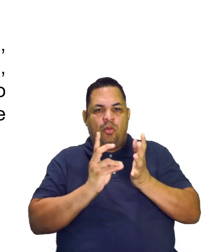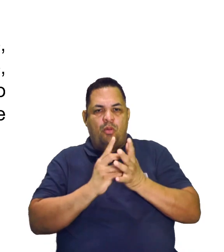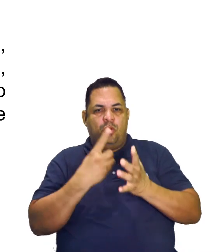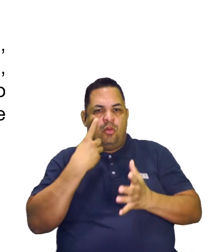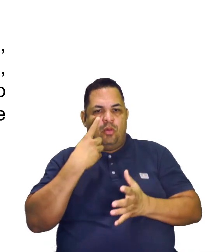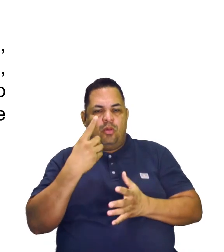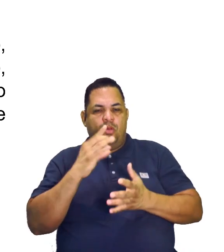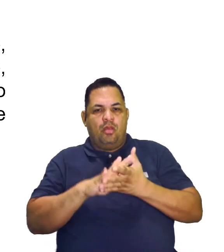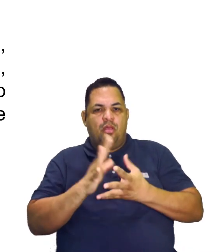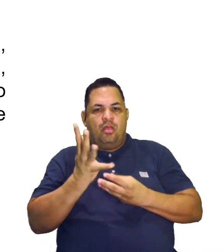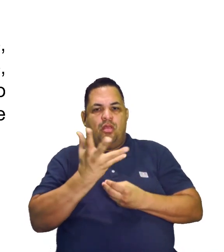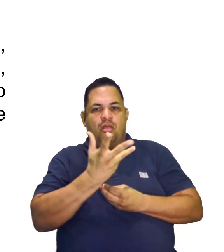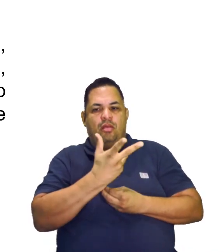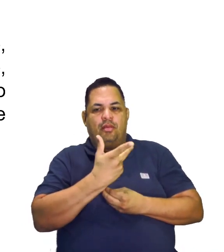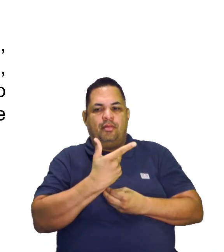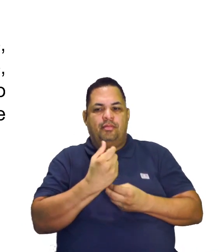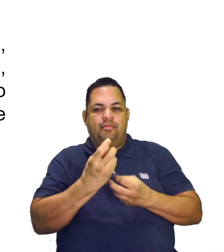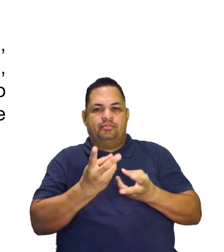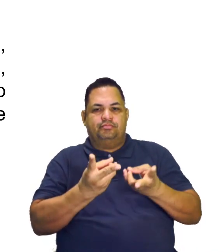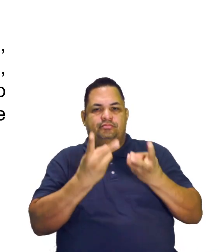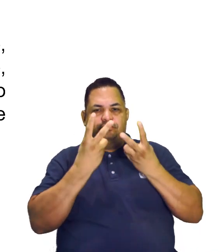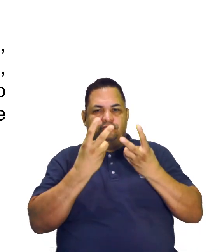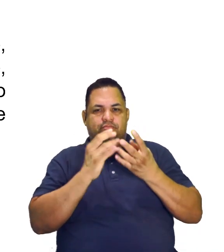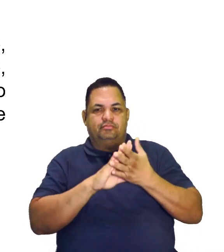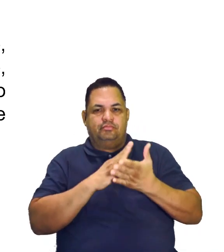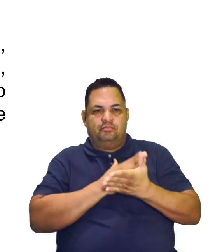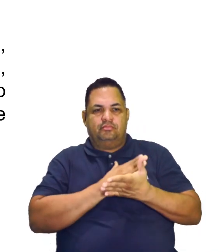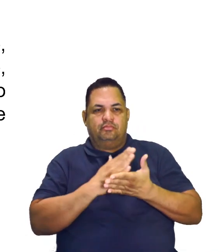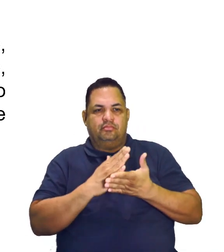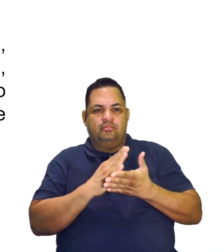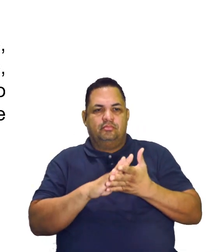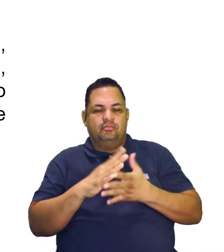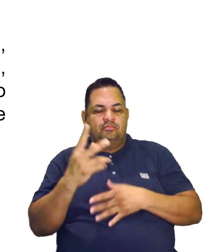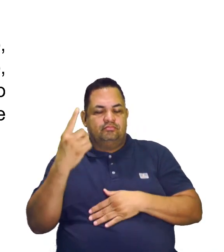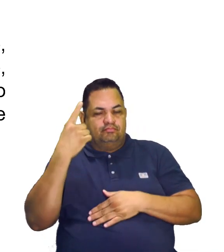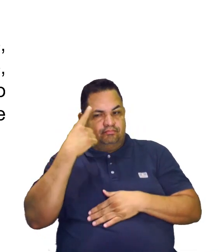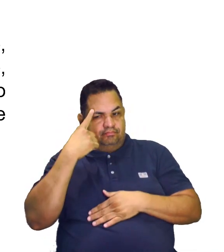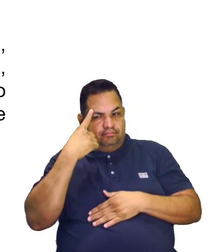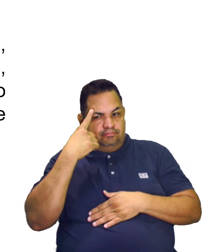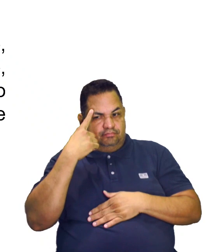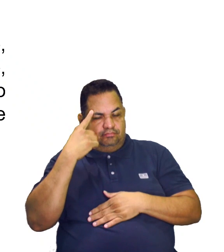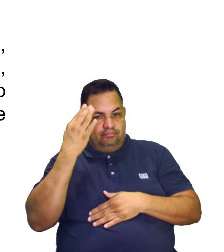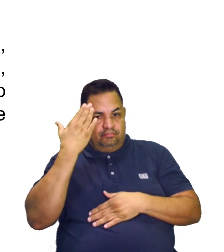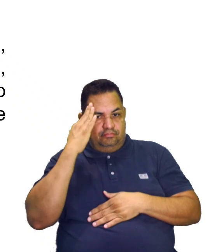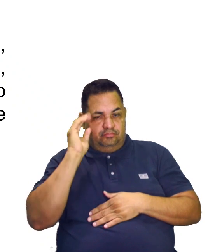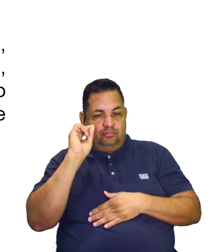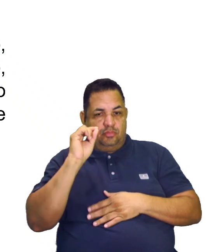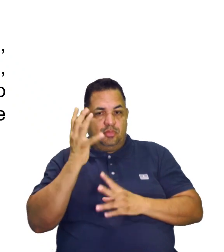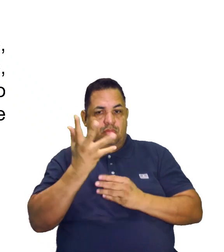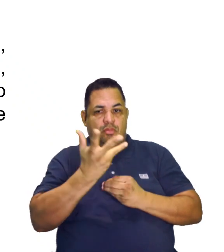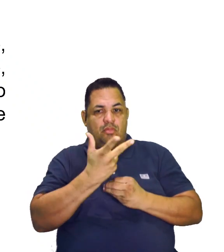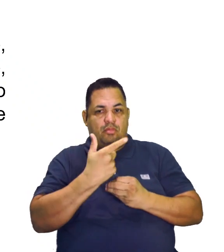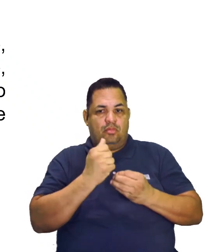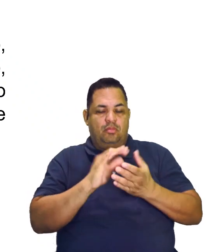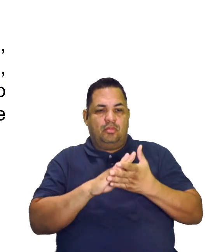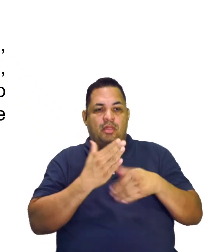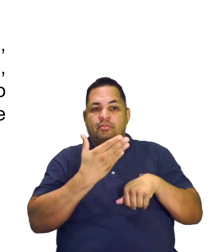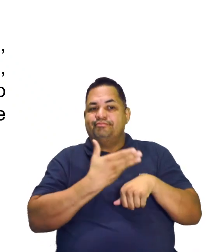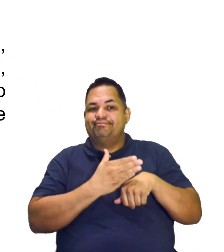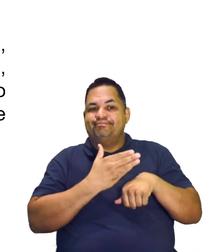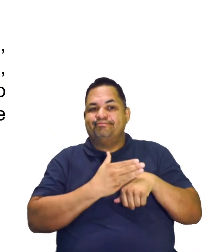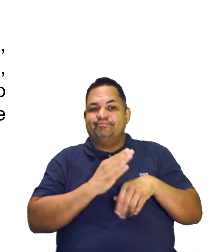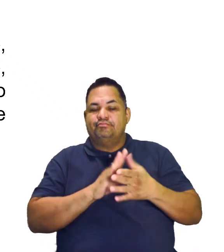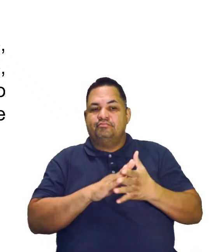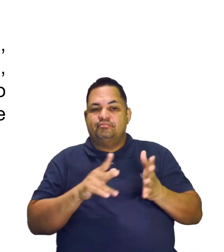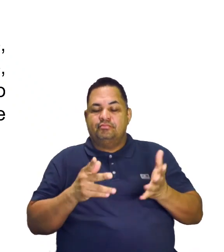e vemos nele arte, partimos da nossa própria concepção do que é arte. De um modo